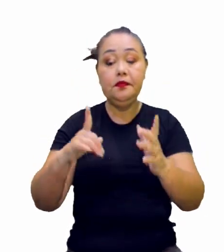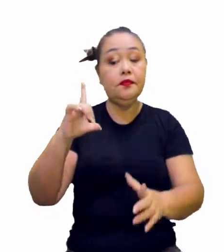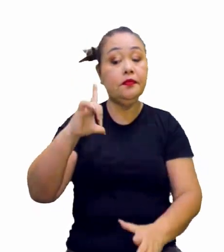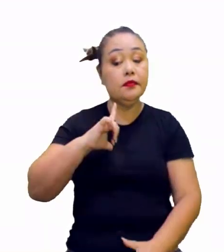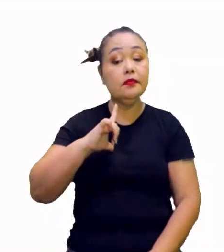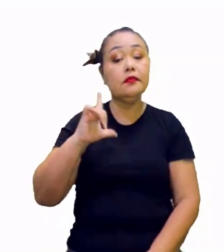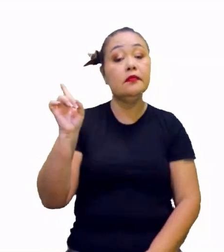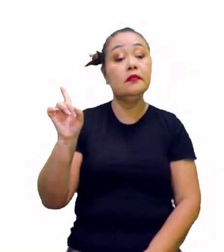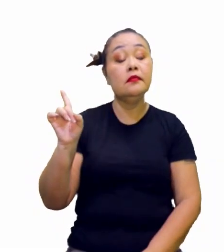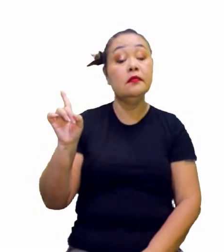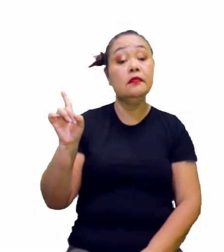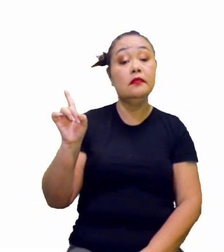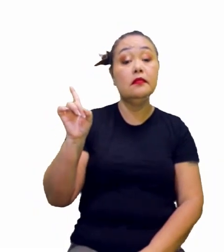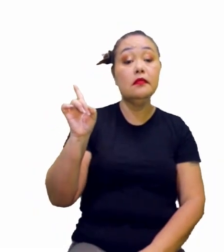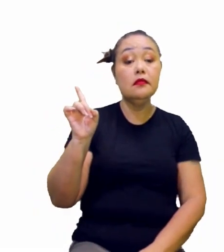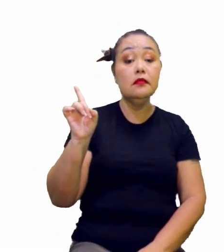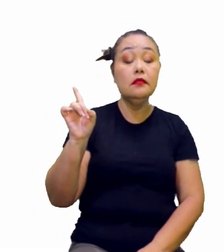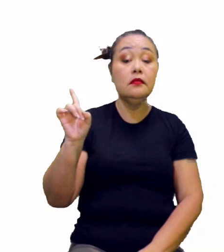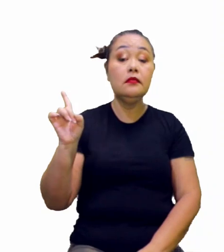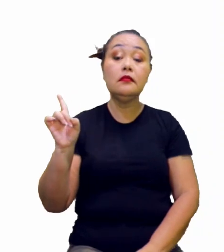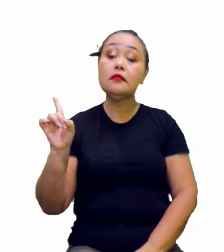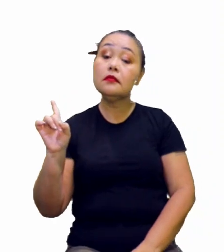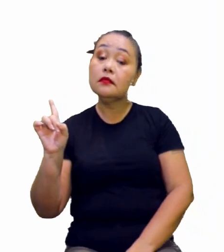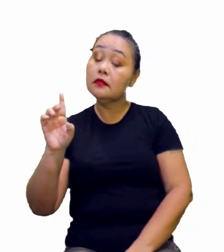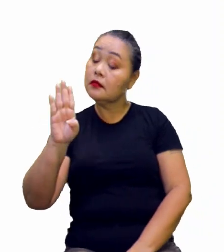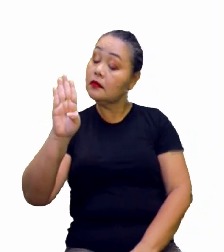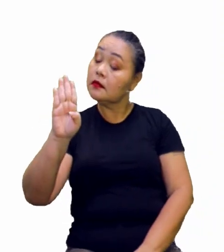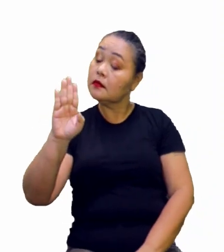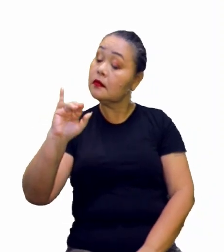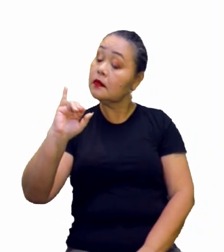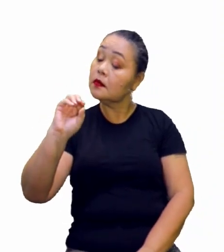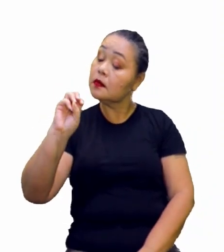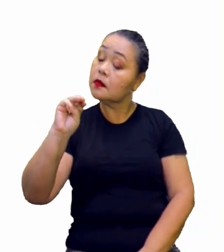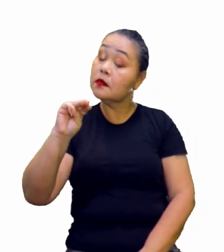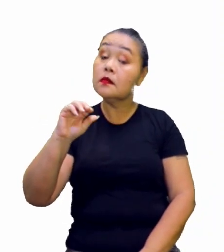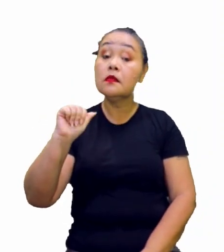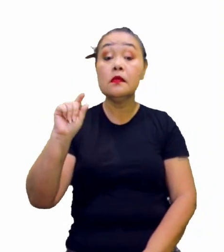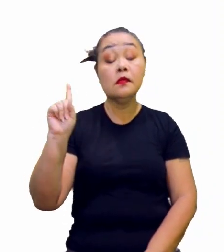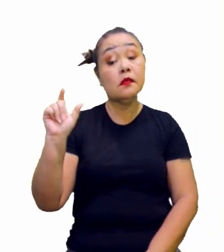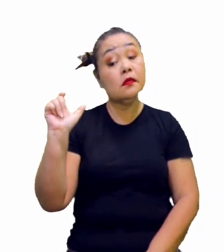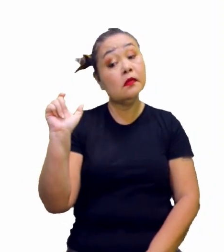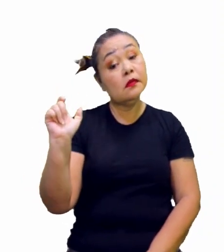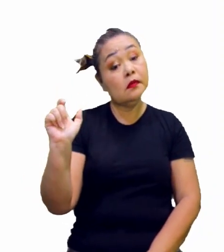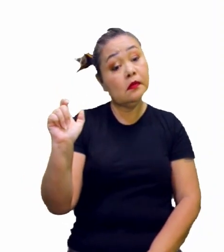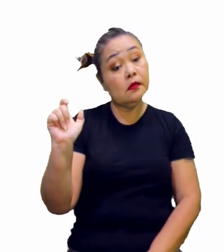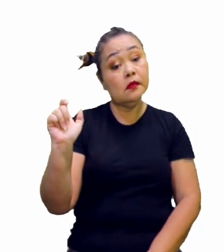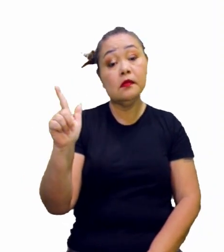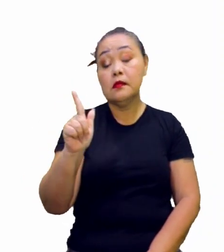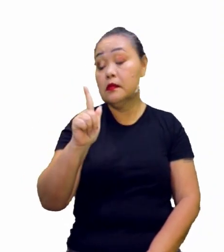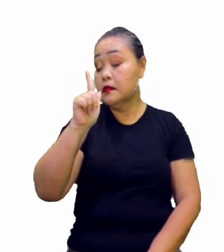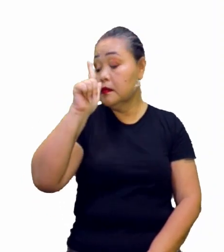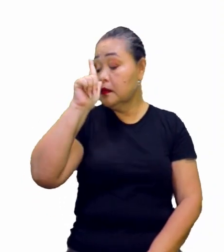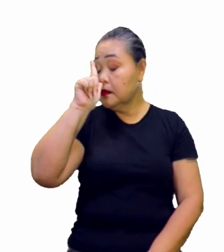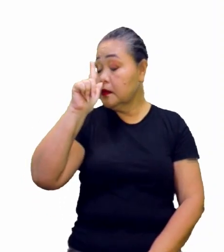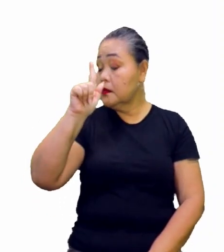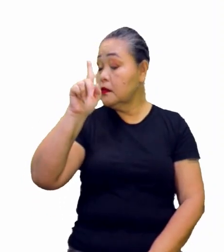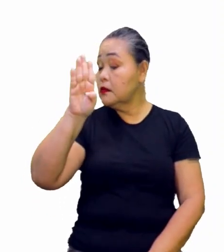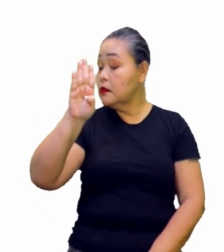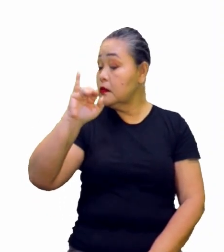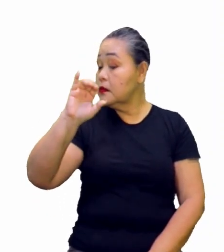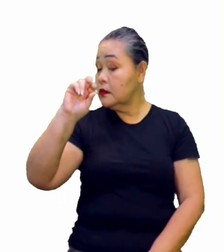definem. Então, olha aqui. Biomas. Esse termo provém do grego bio, que é